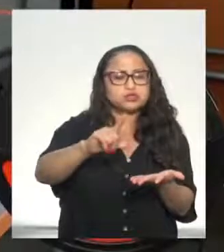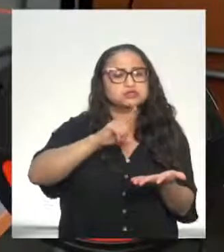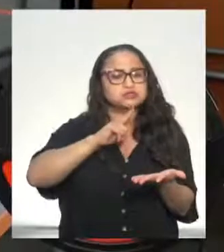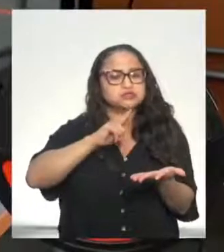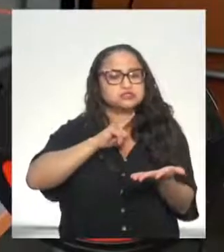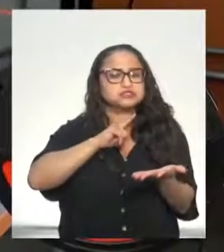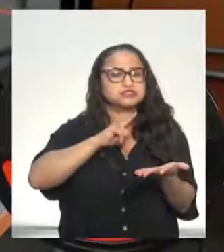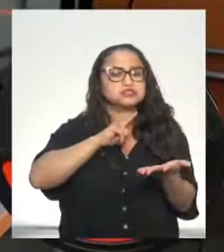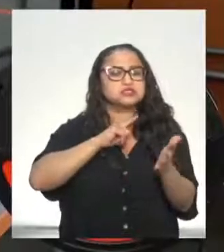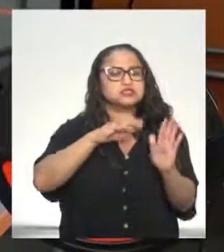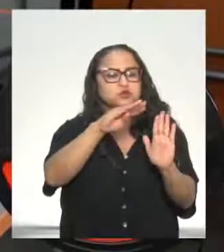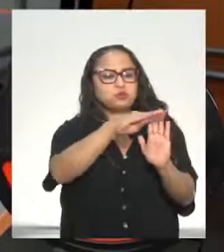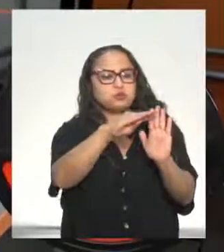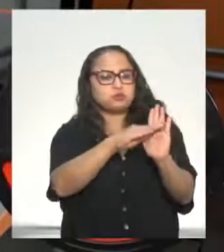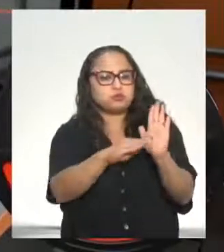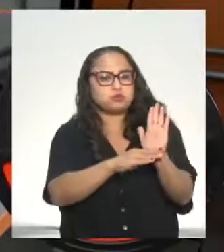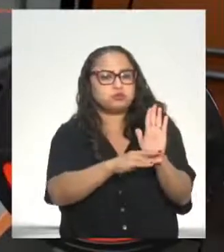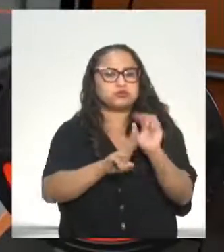coordenadas.